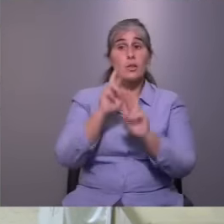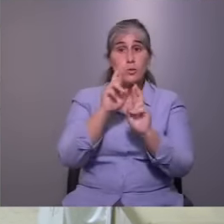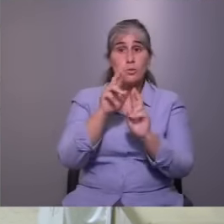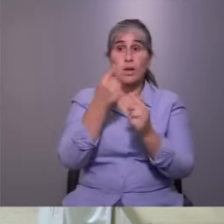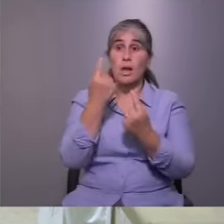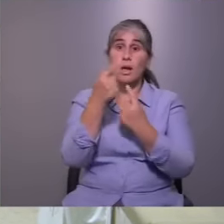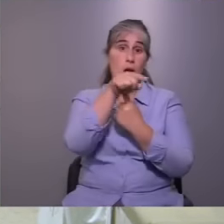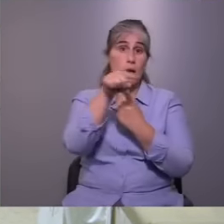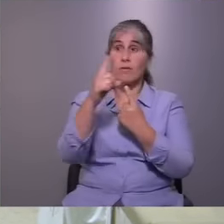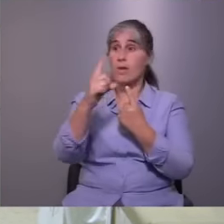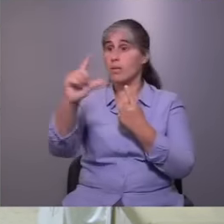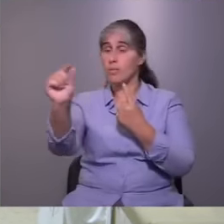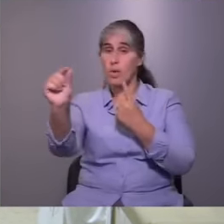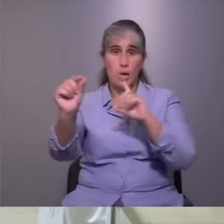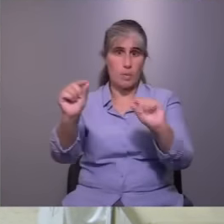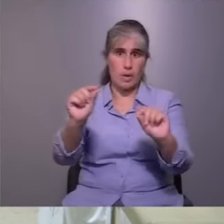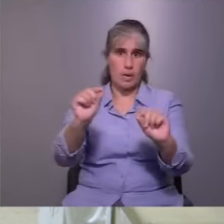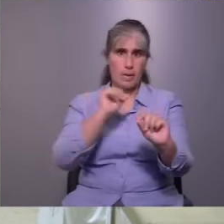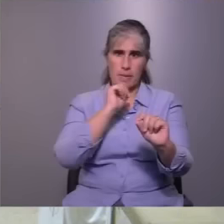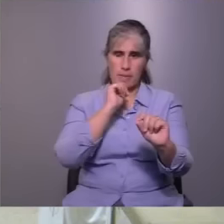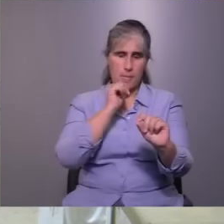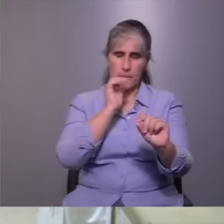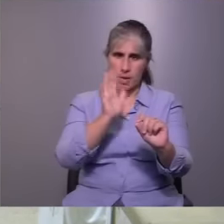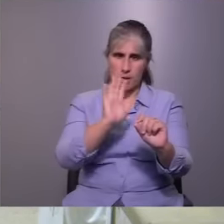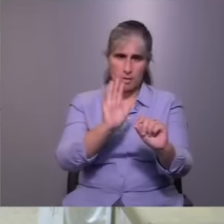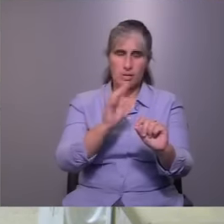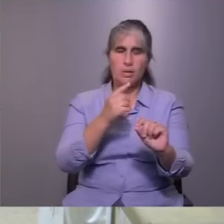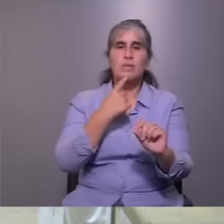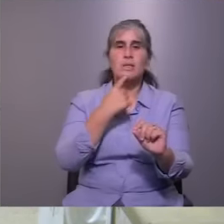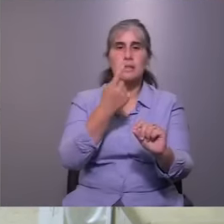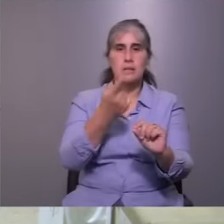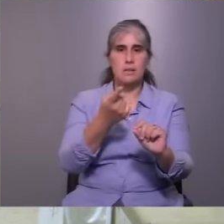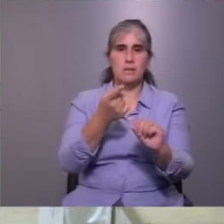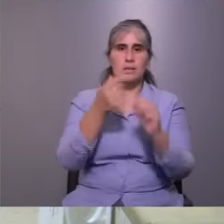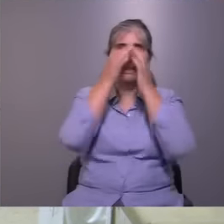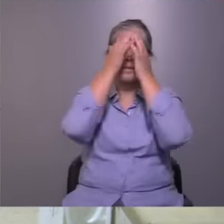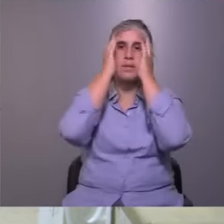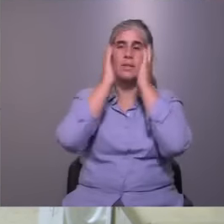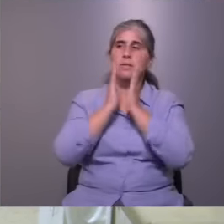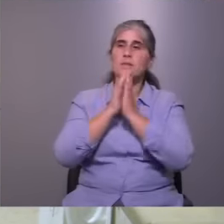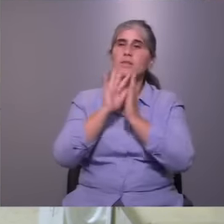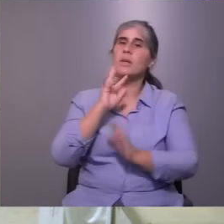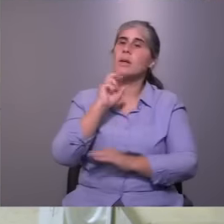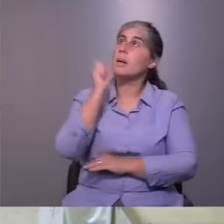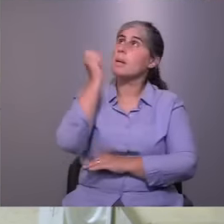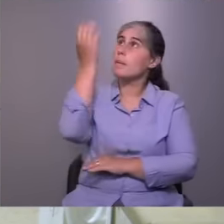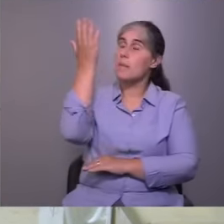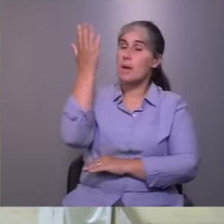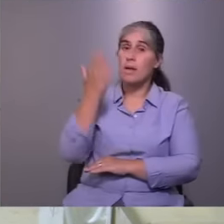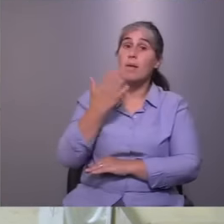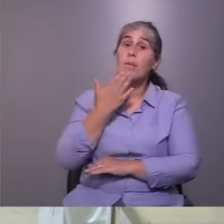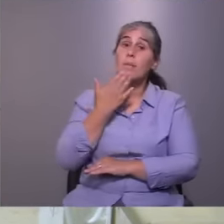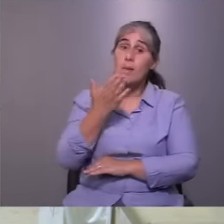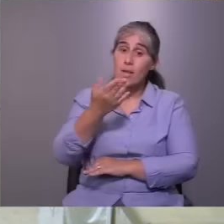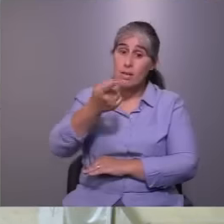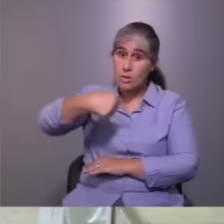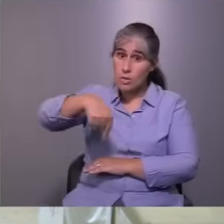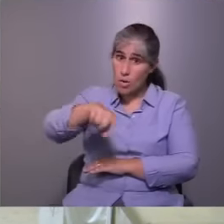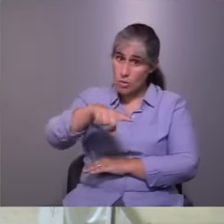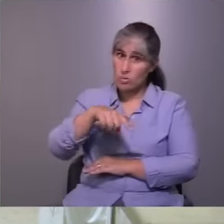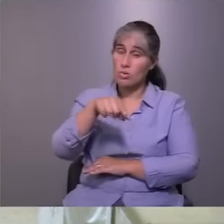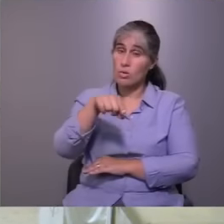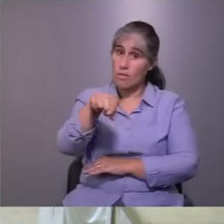muito. Muito bem. Não saia ninguém deste recinto de oração sem dar cumprimento a estas